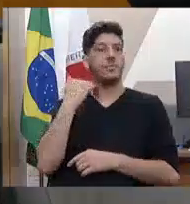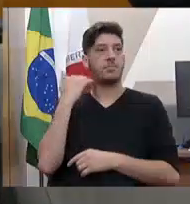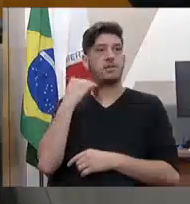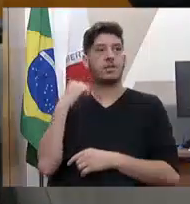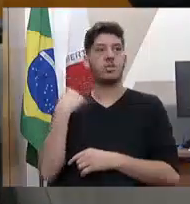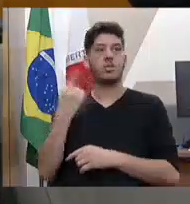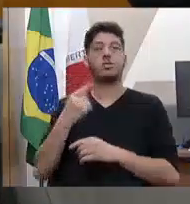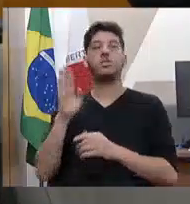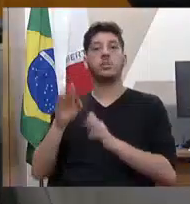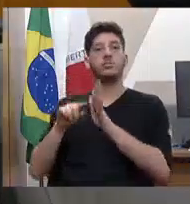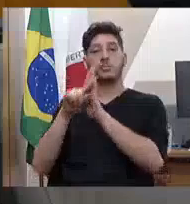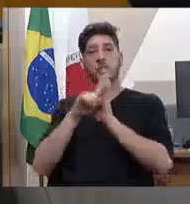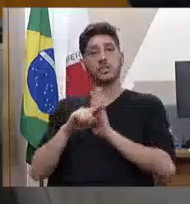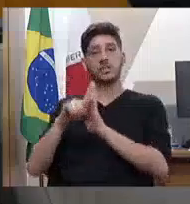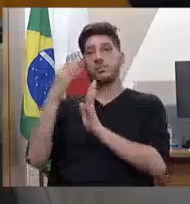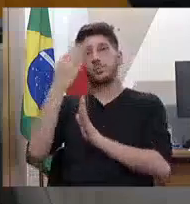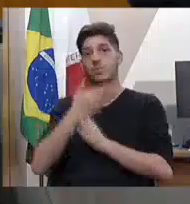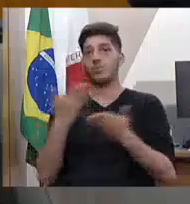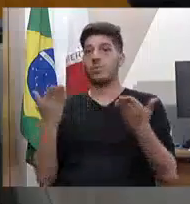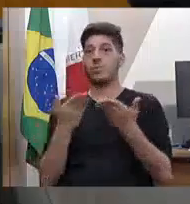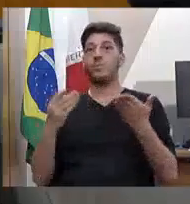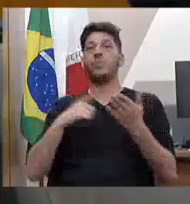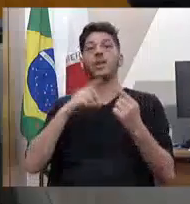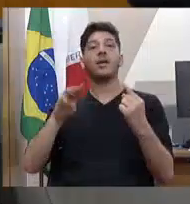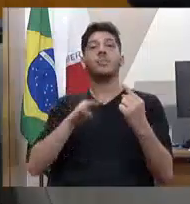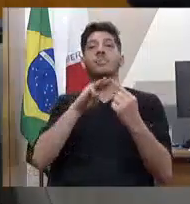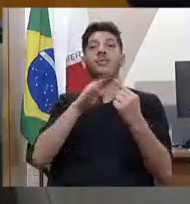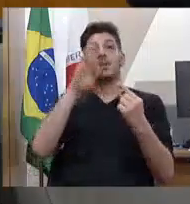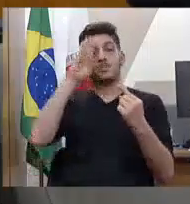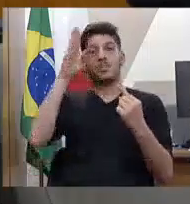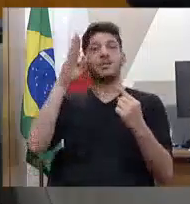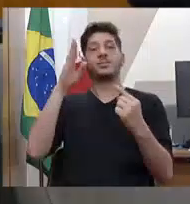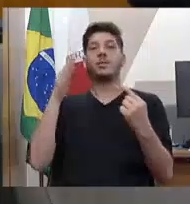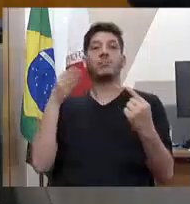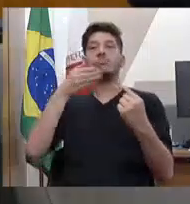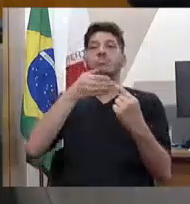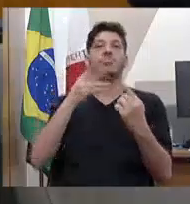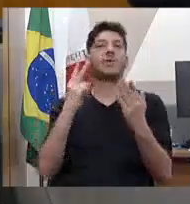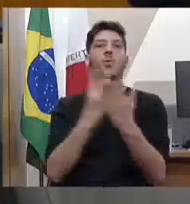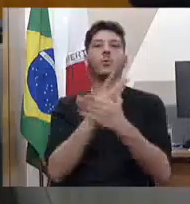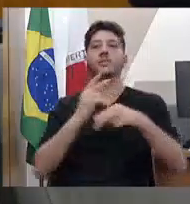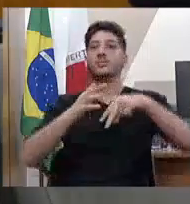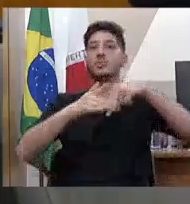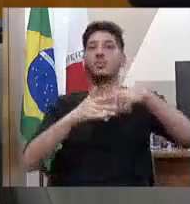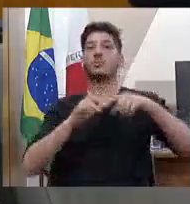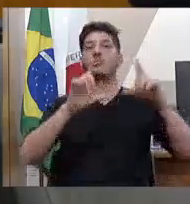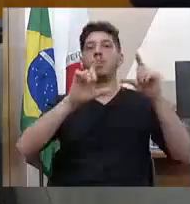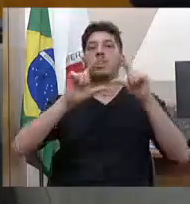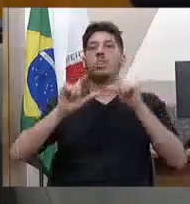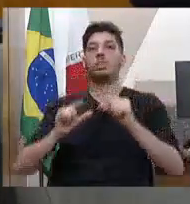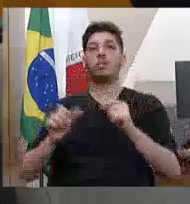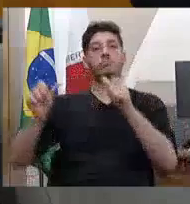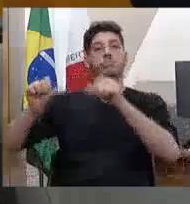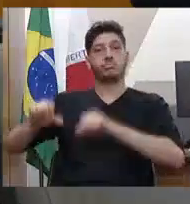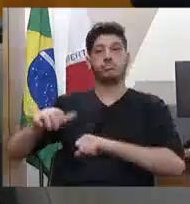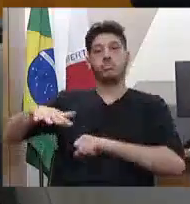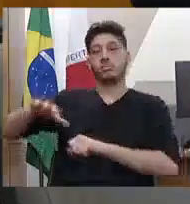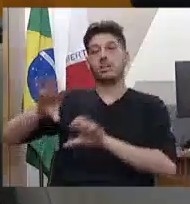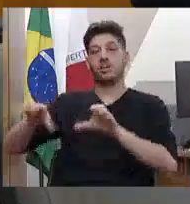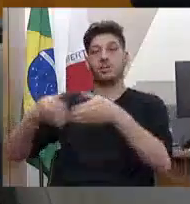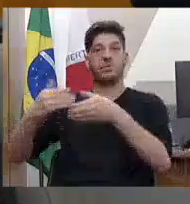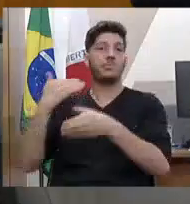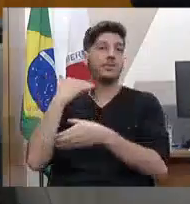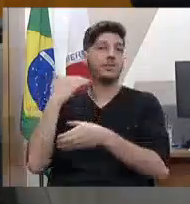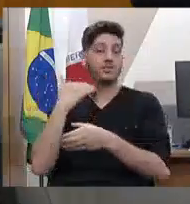um estudo mostrando que hoje as metas são os principais causas de adoecimento na categoria bancária e hoje a gente tem um